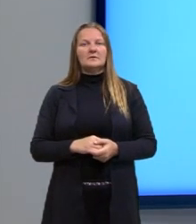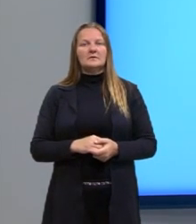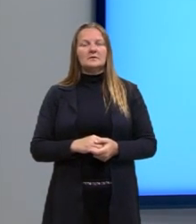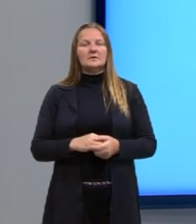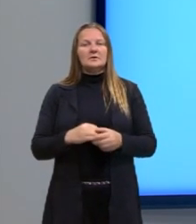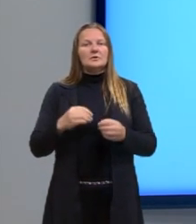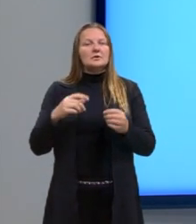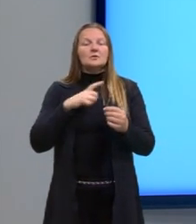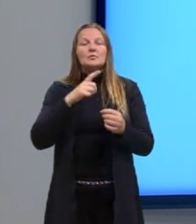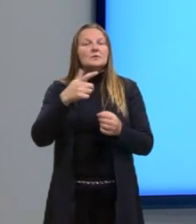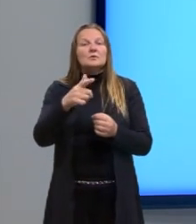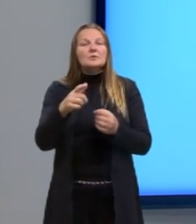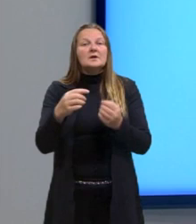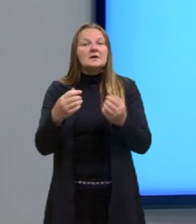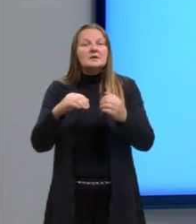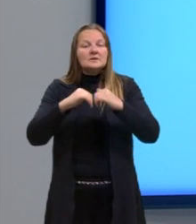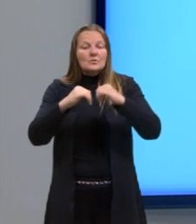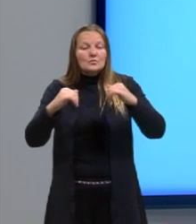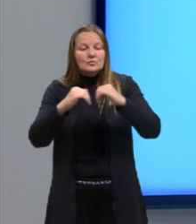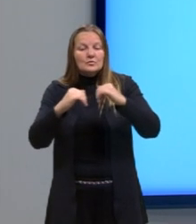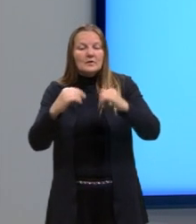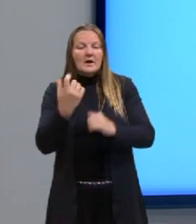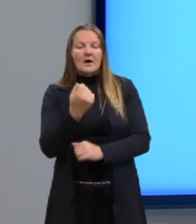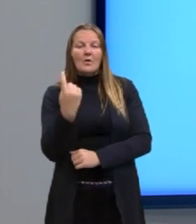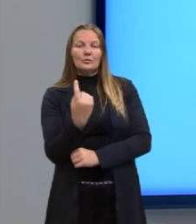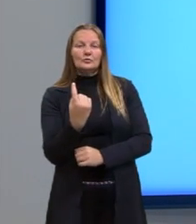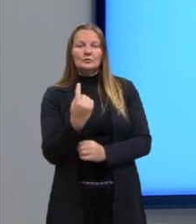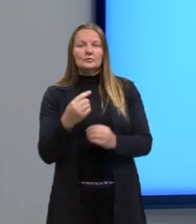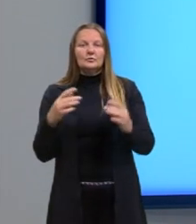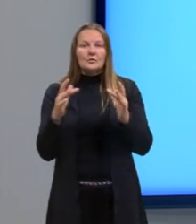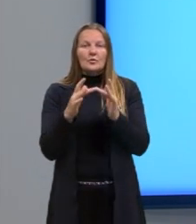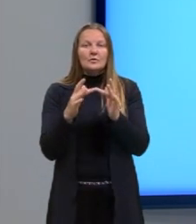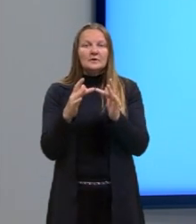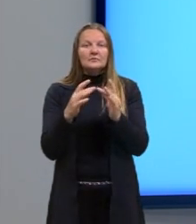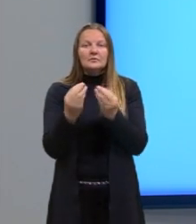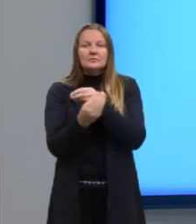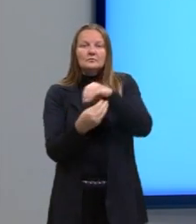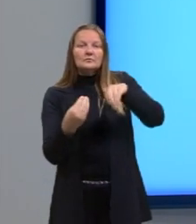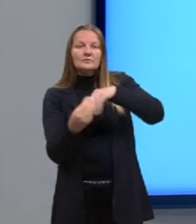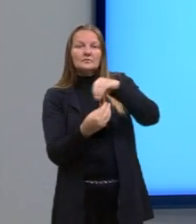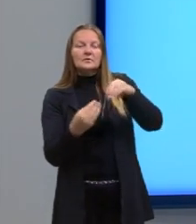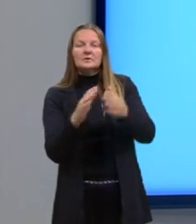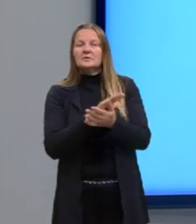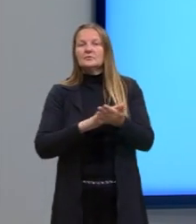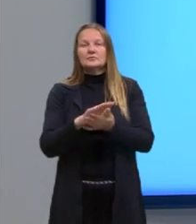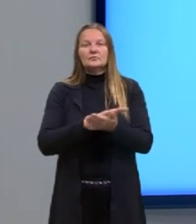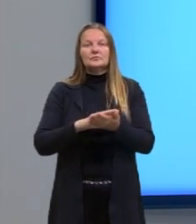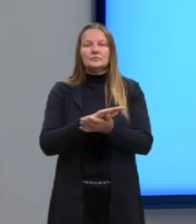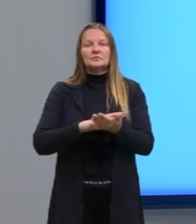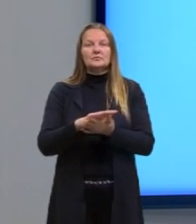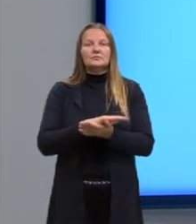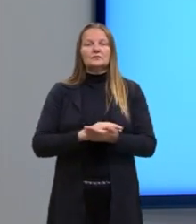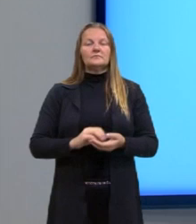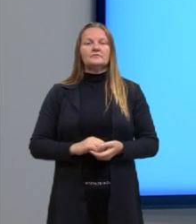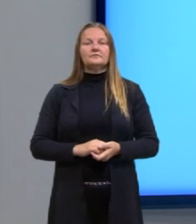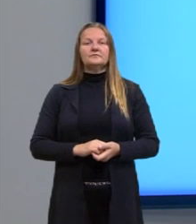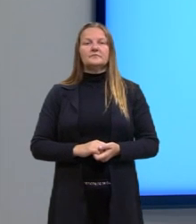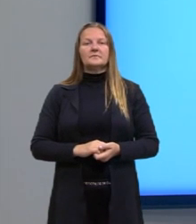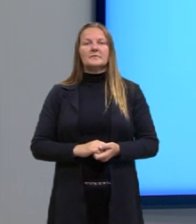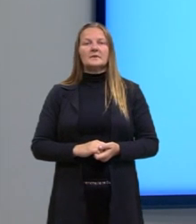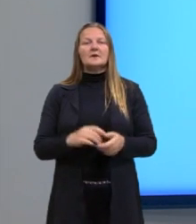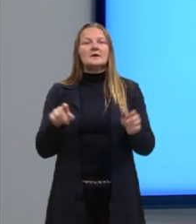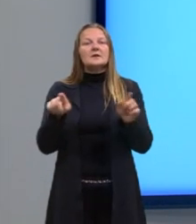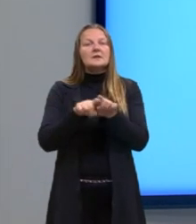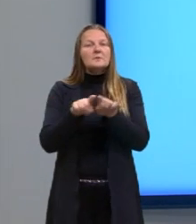interferir eles vão ter contato um com outro mas não vai haver uma interferência entre eles e a